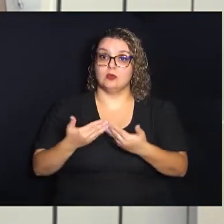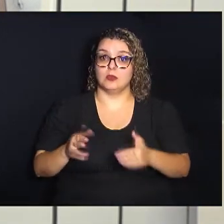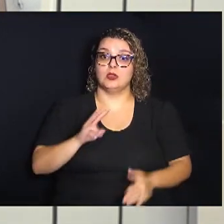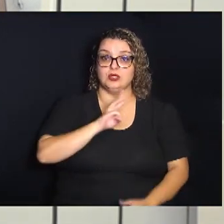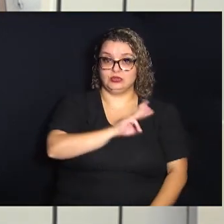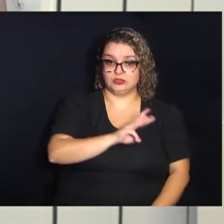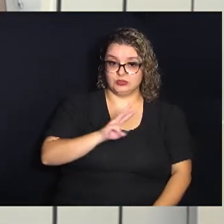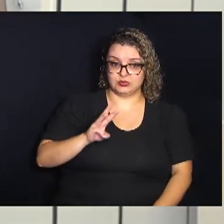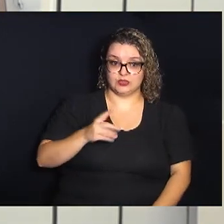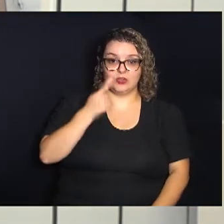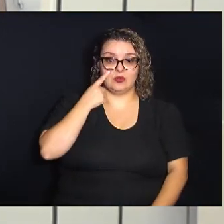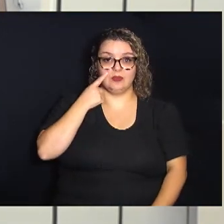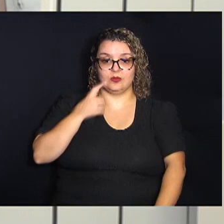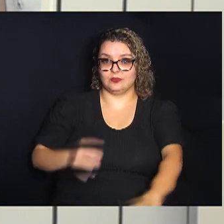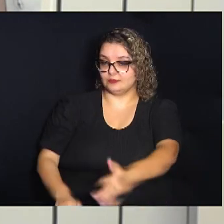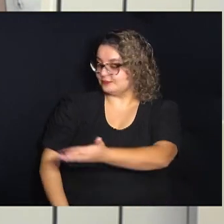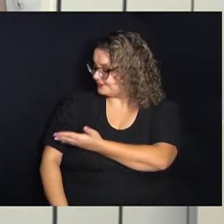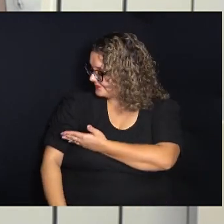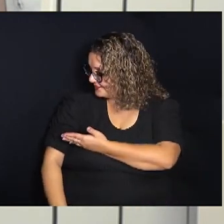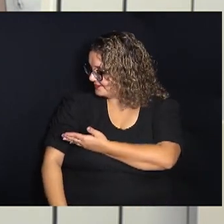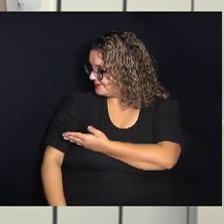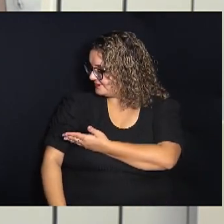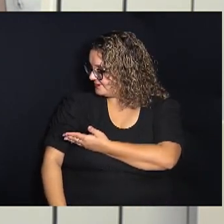site letsplay.me.